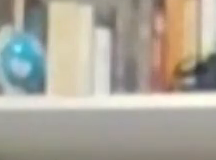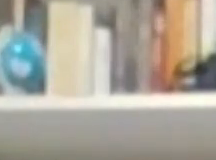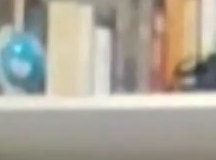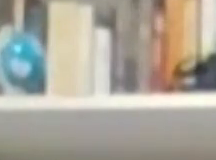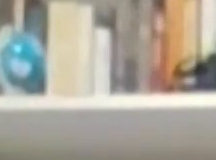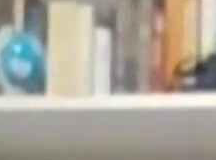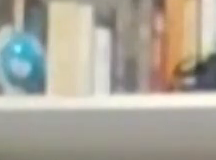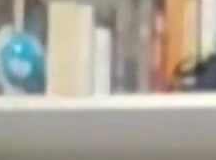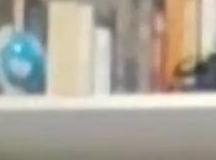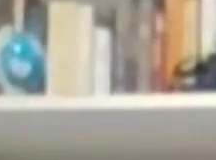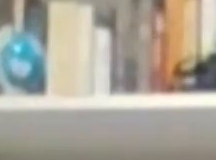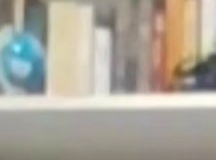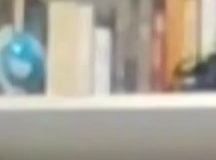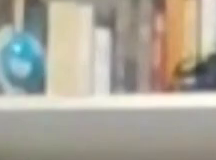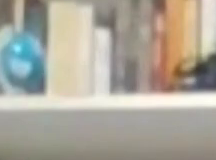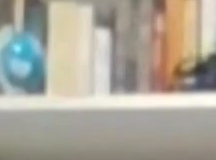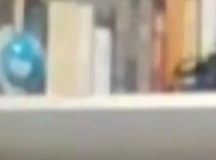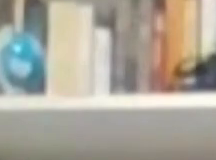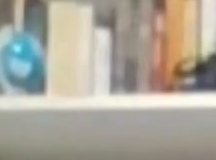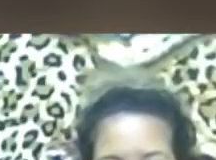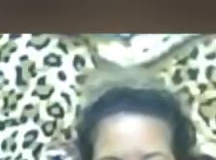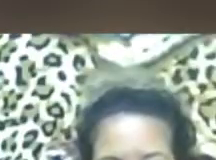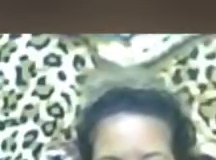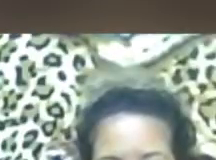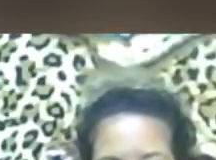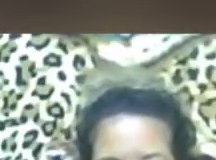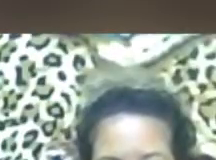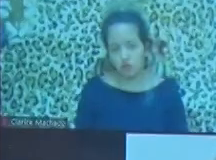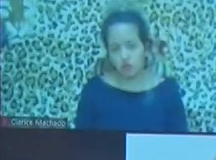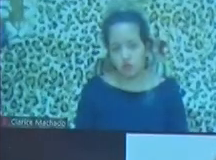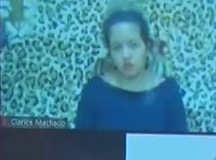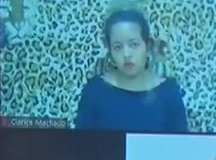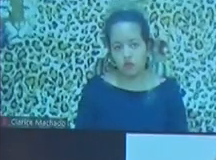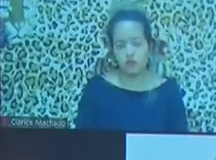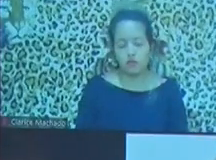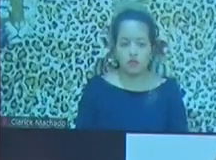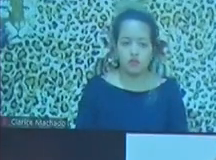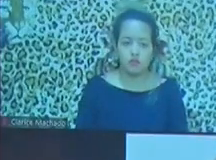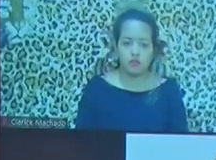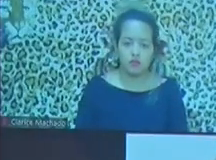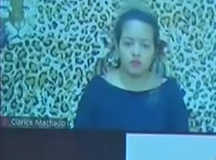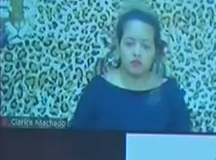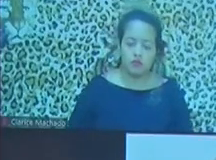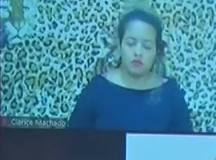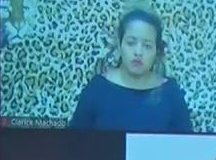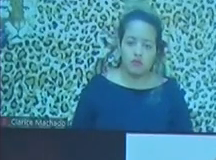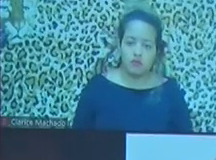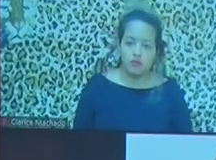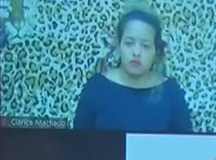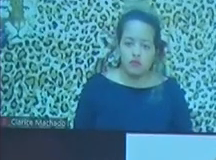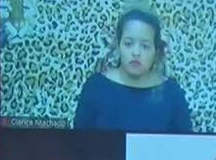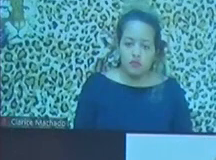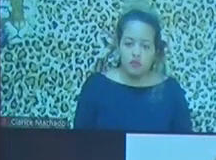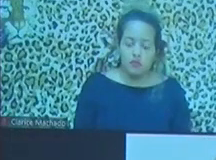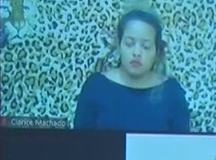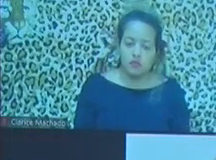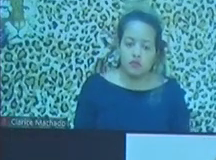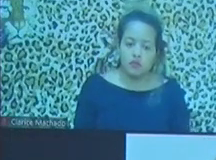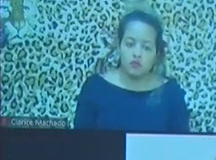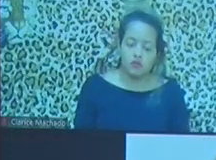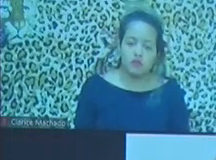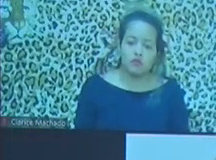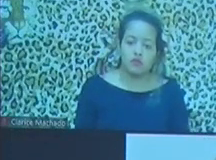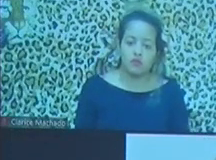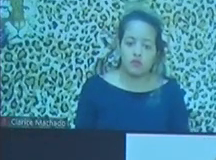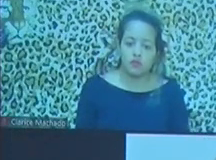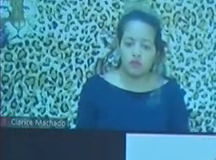reflexão em 1973. Perfeito. Eu quero aproveitar a presença da irmã Liliane Alves Pereira, né, que é professora do curso de enfermagem